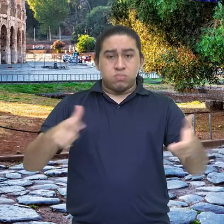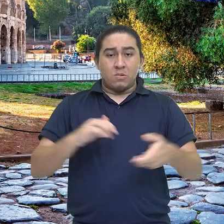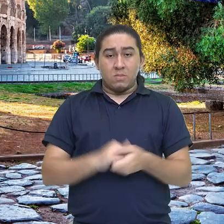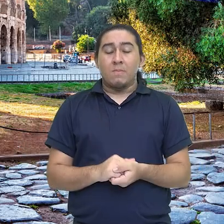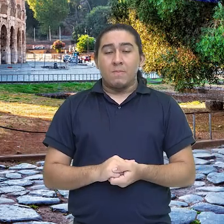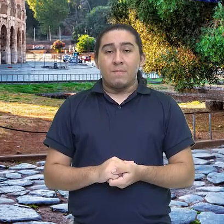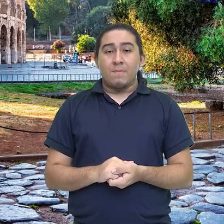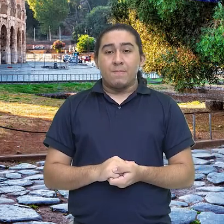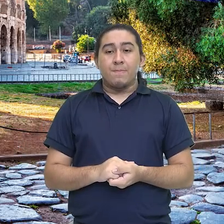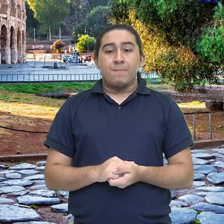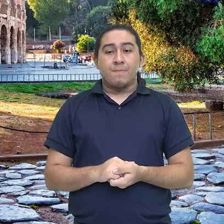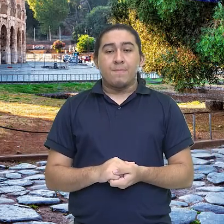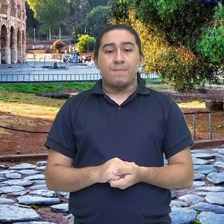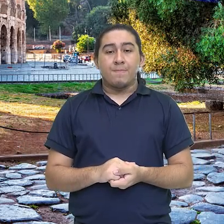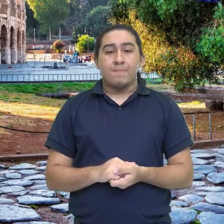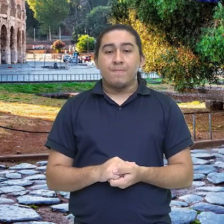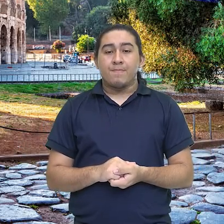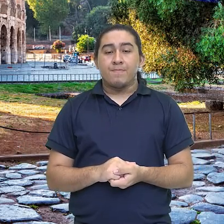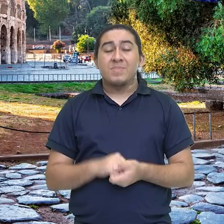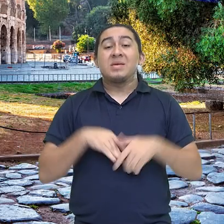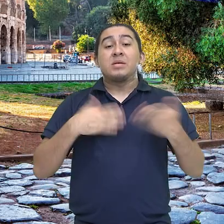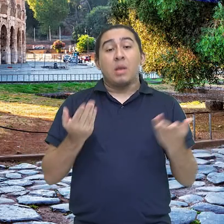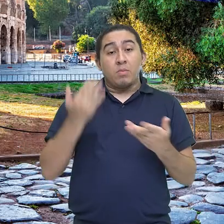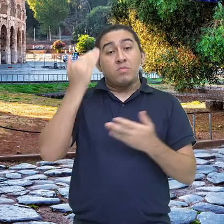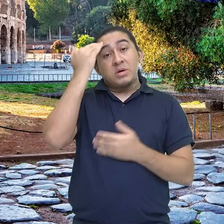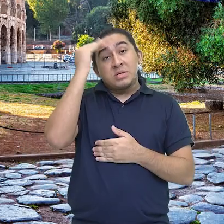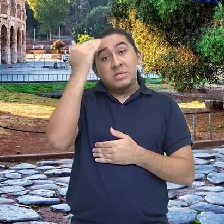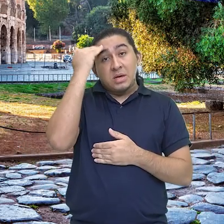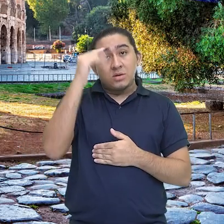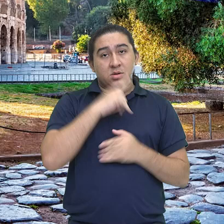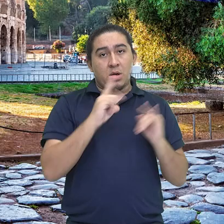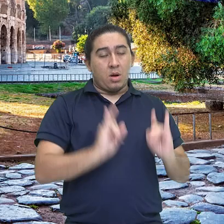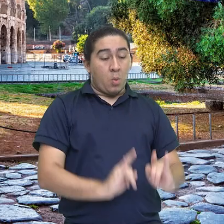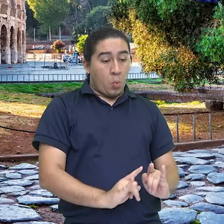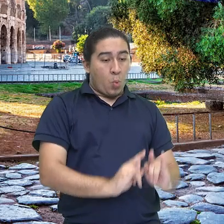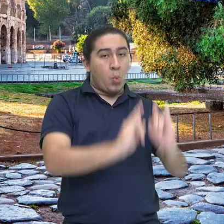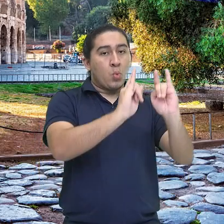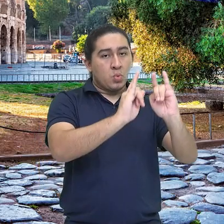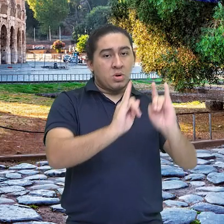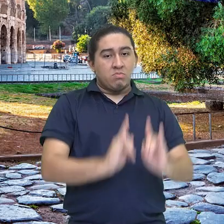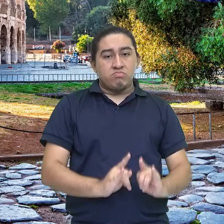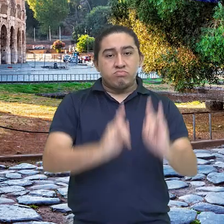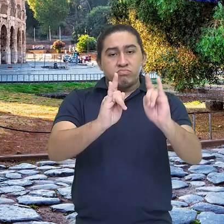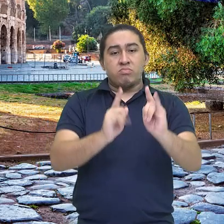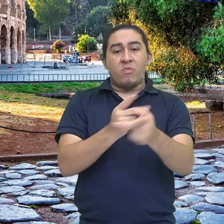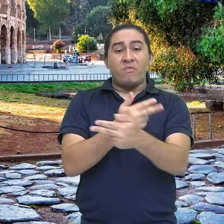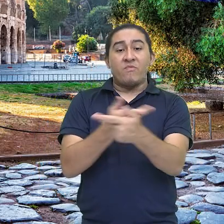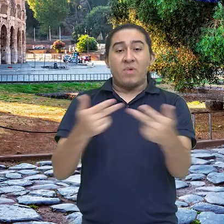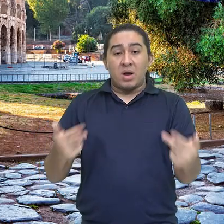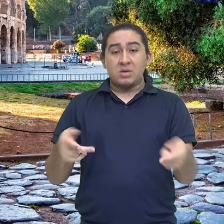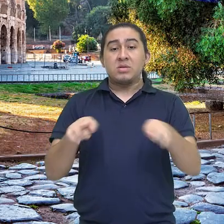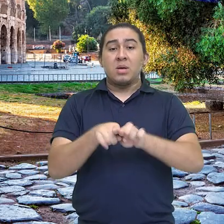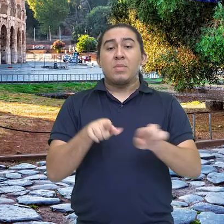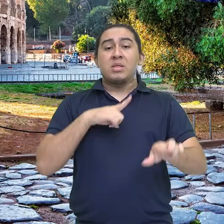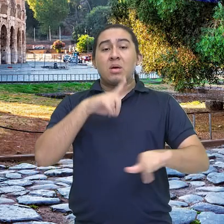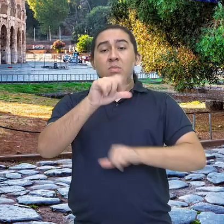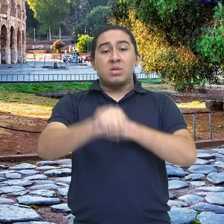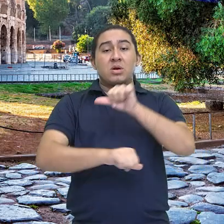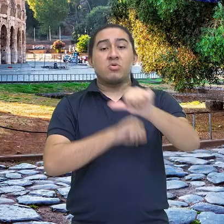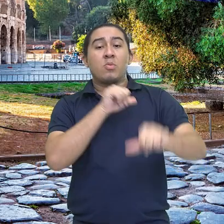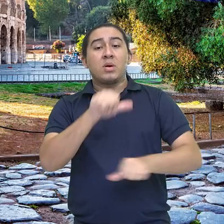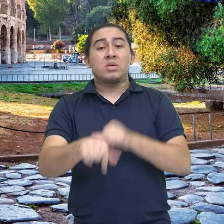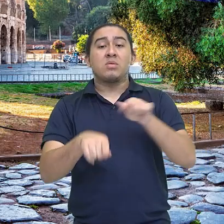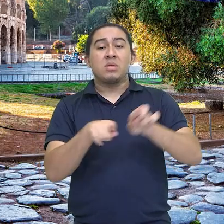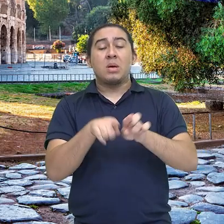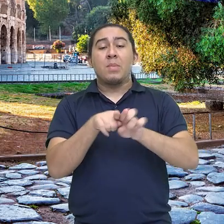gente percebe a existência das colunas, que a gente vai lá na Grécia, e a gente percebe uma mudança, a utilização